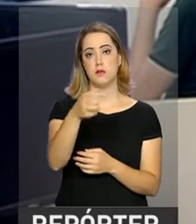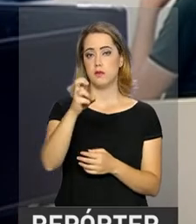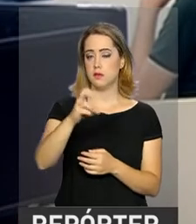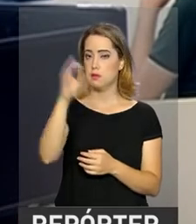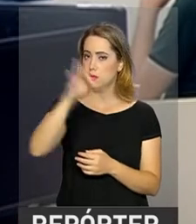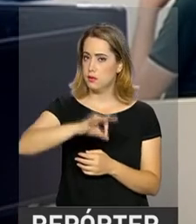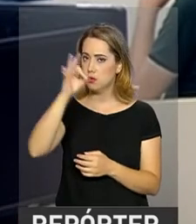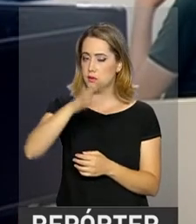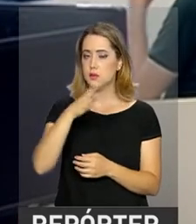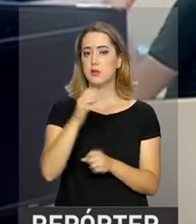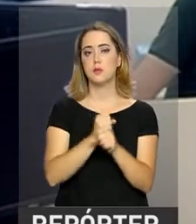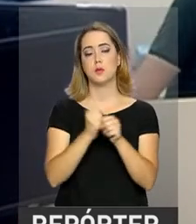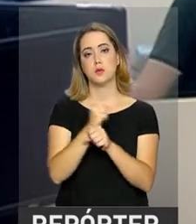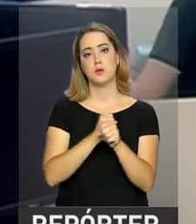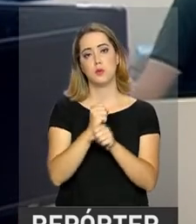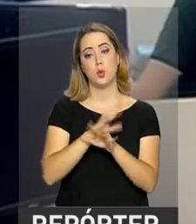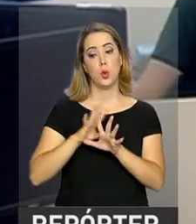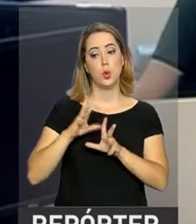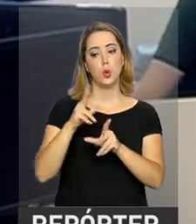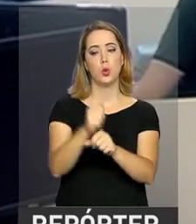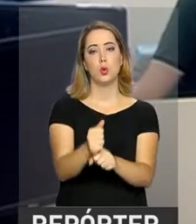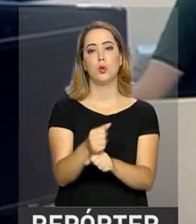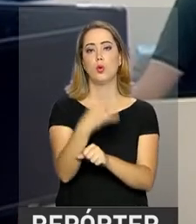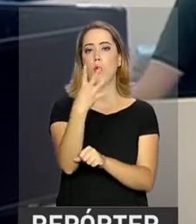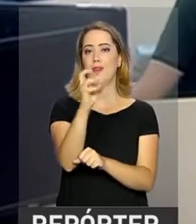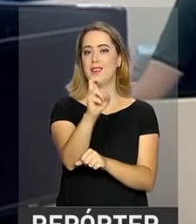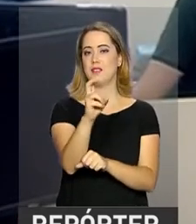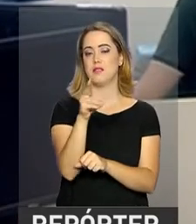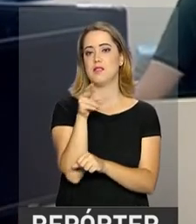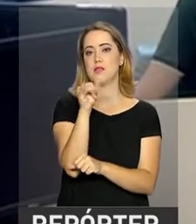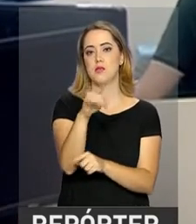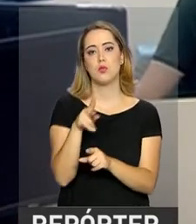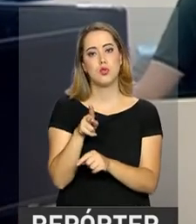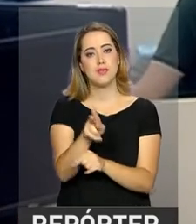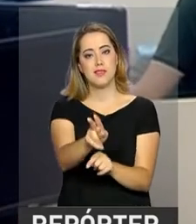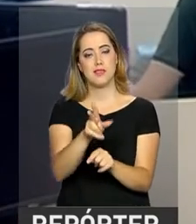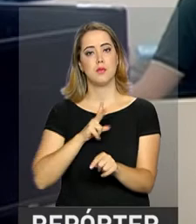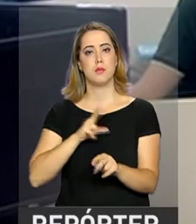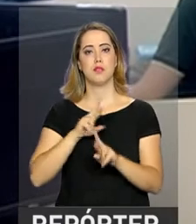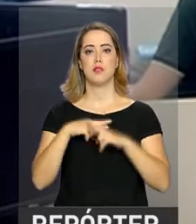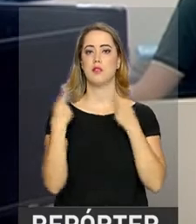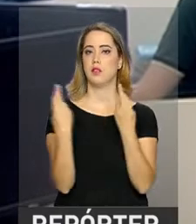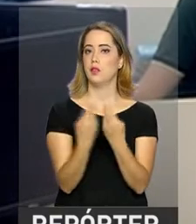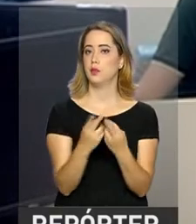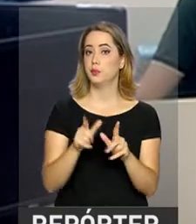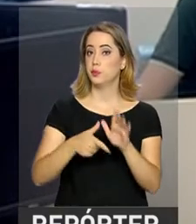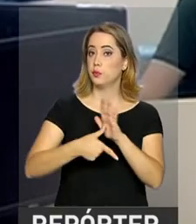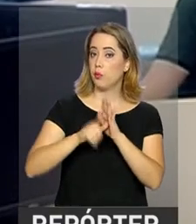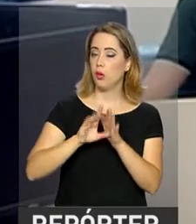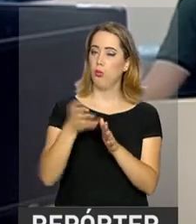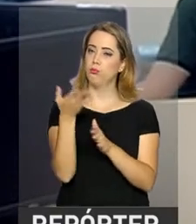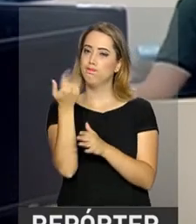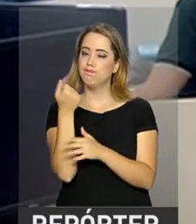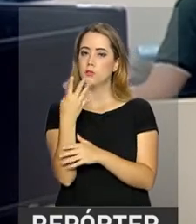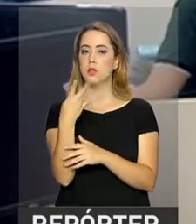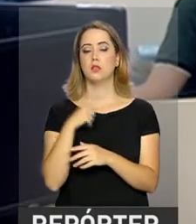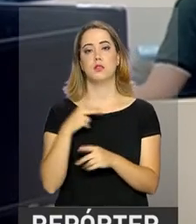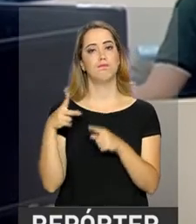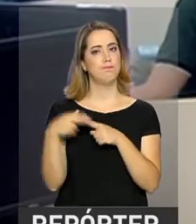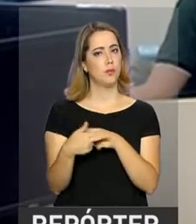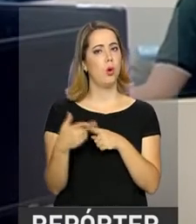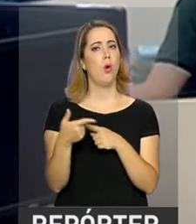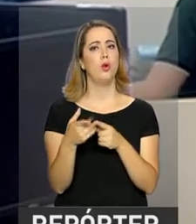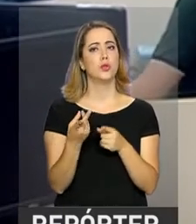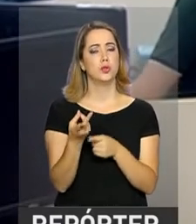se reúne a cada 45 dias em outubro o copom anunciou o primeiro corte na taxa depois de quatro anos